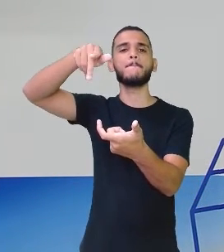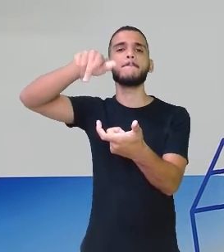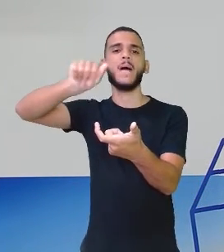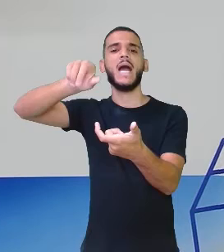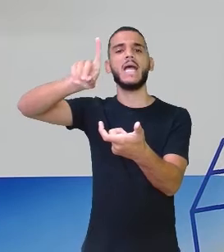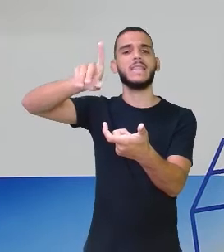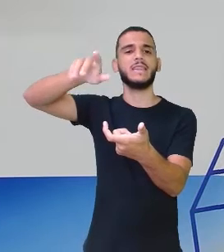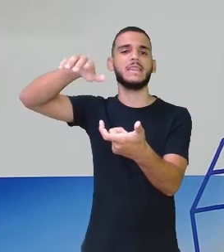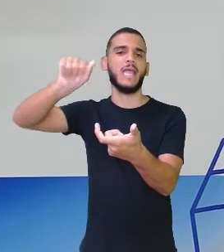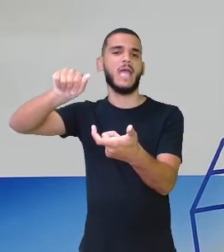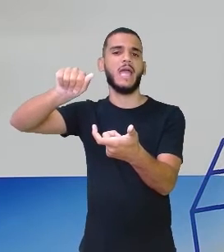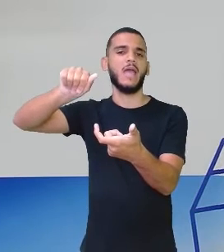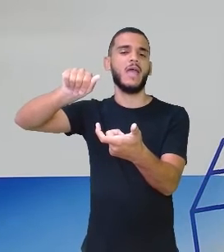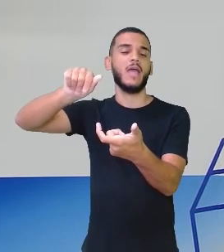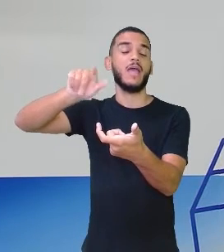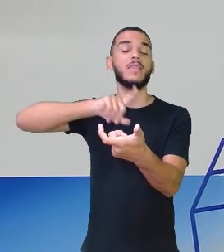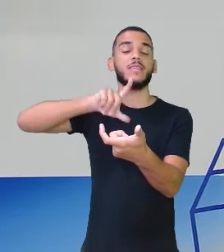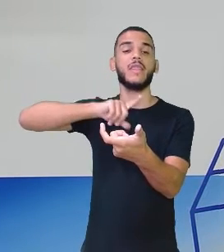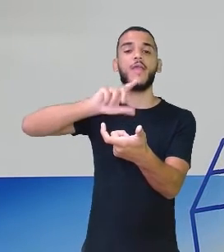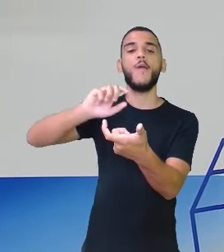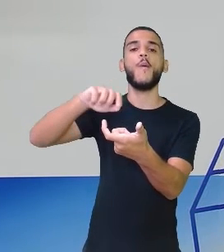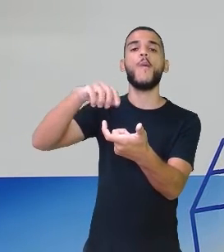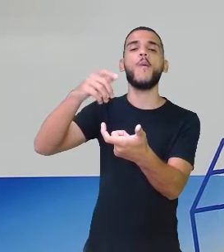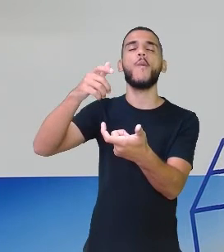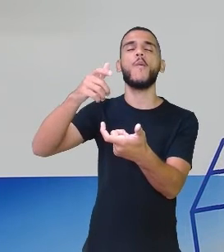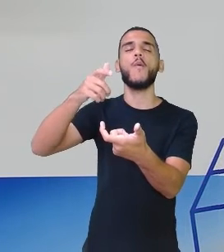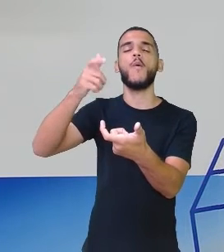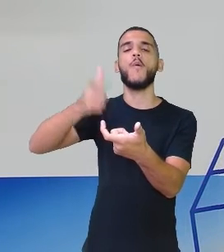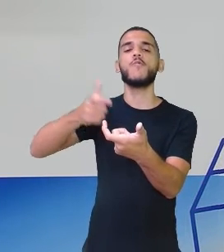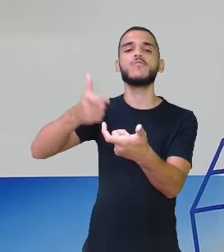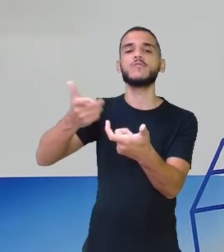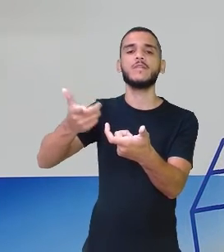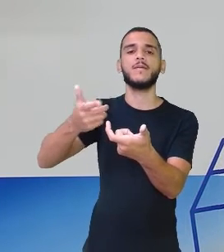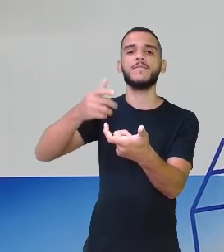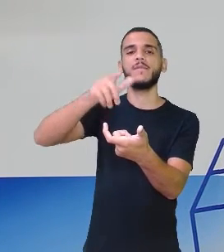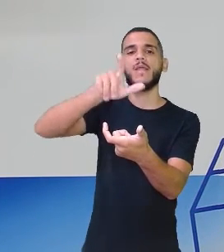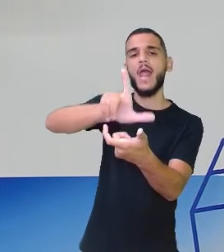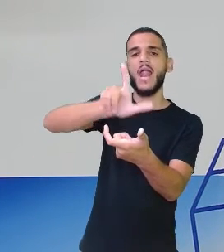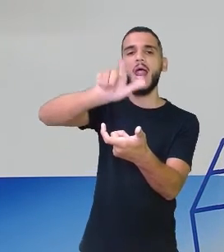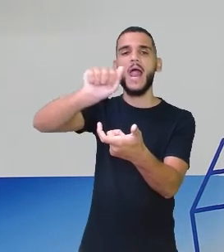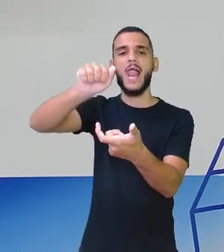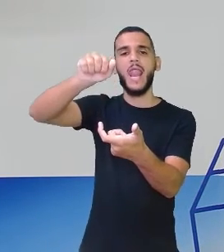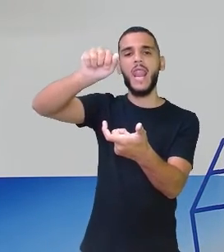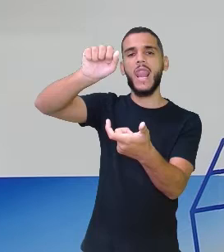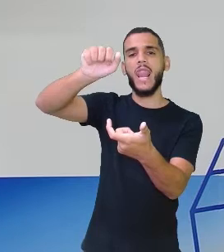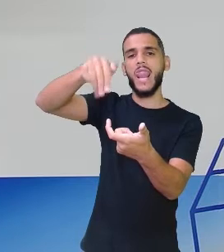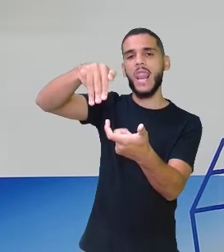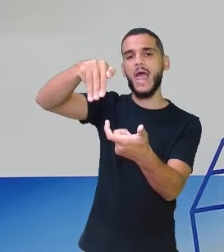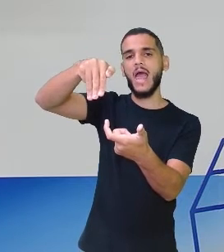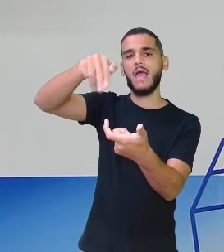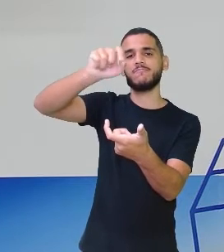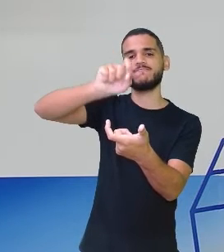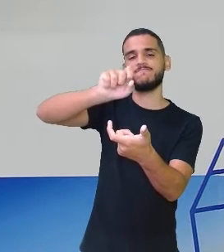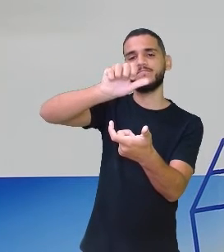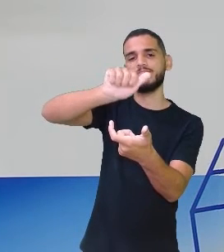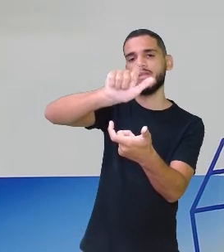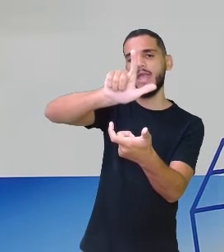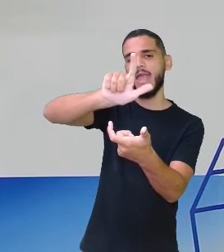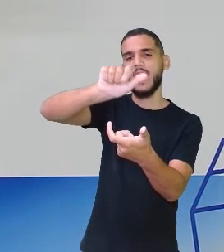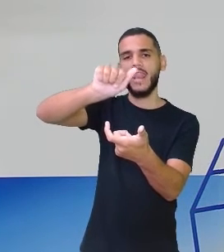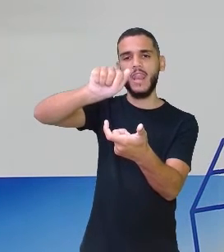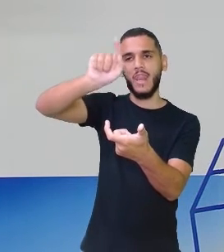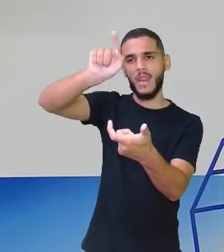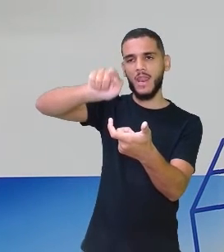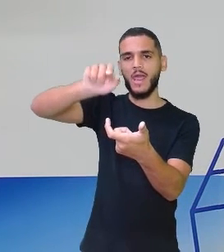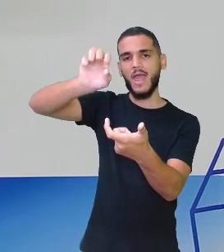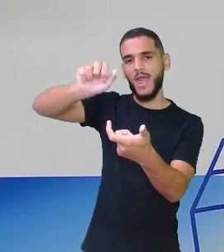lâmpada. Onde está a sílaba tônica? No lã. Vê como eu utilizei de mais força para falar o